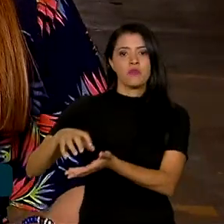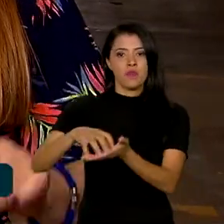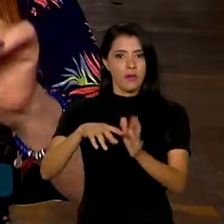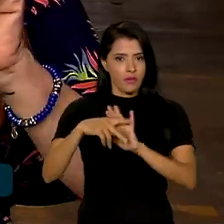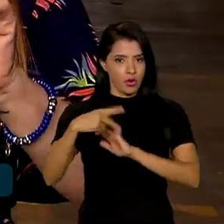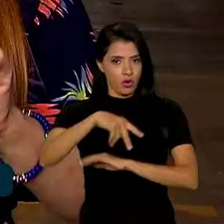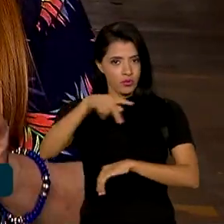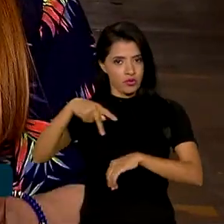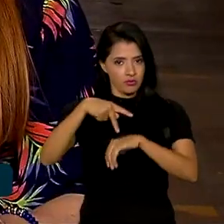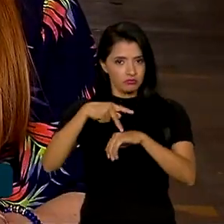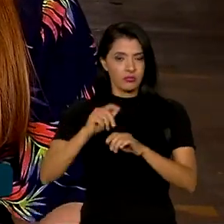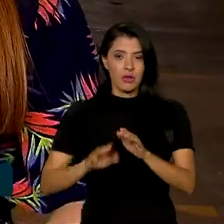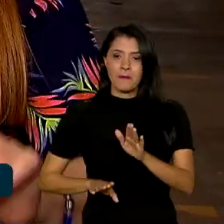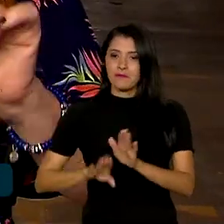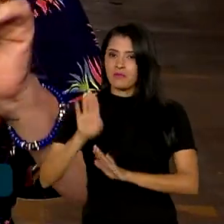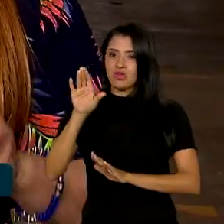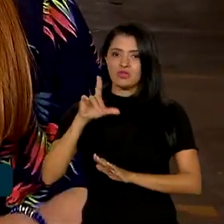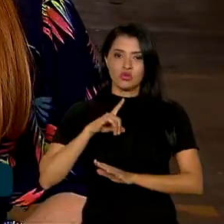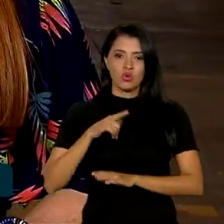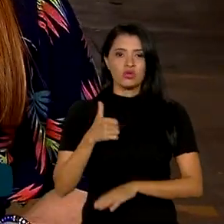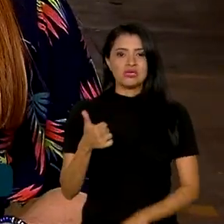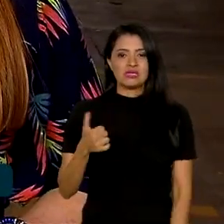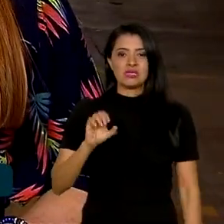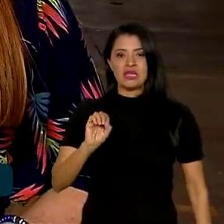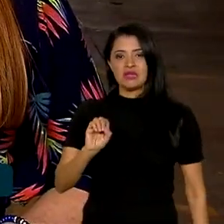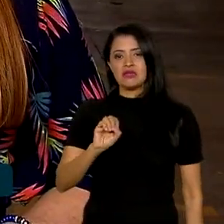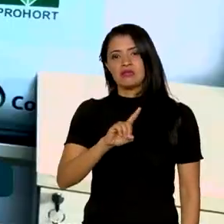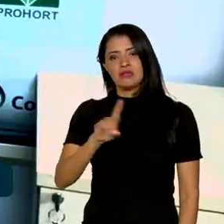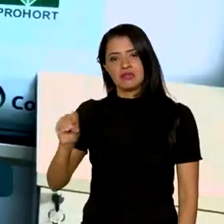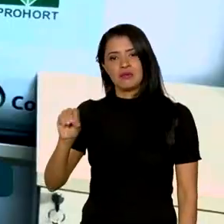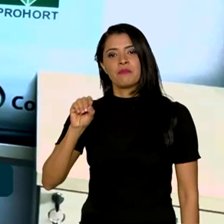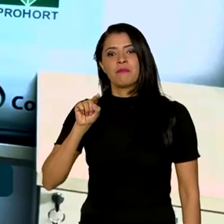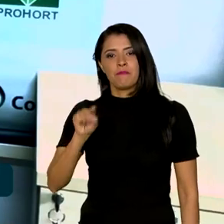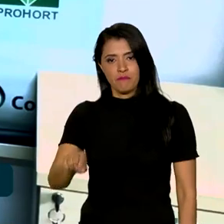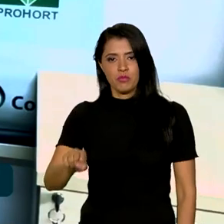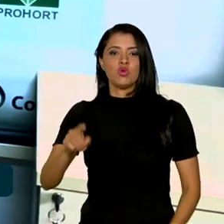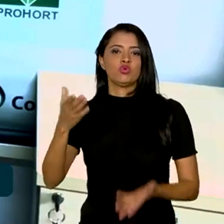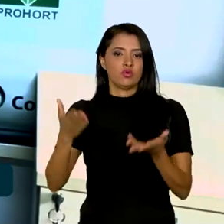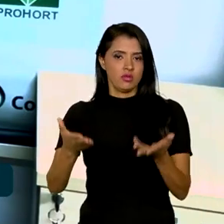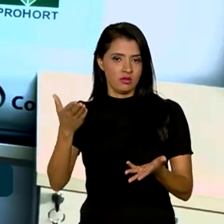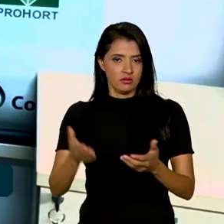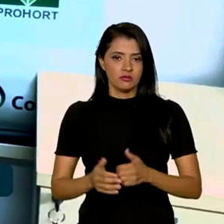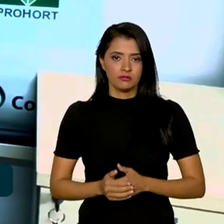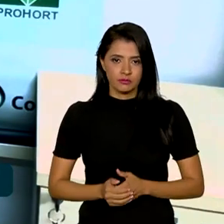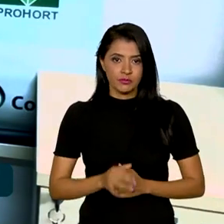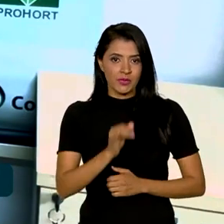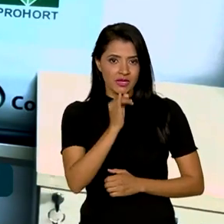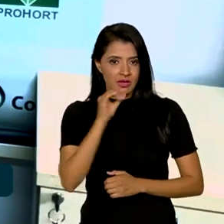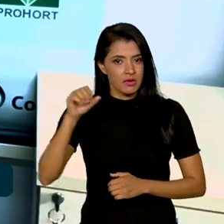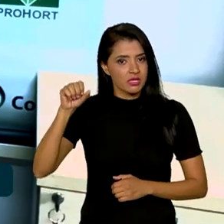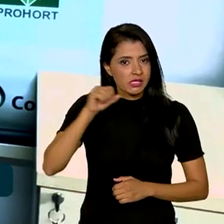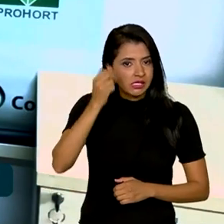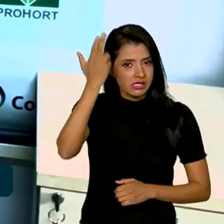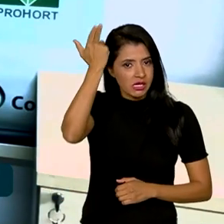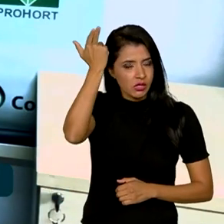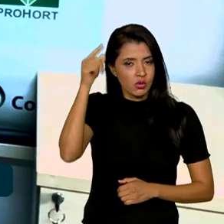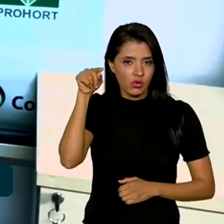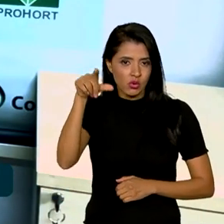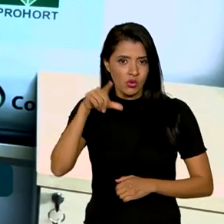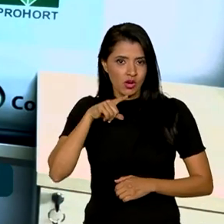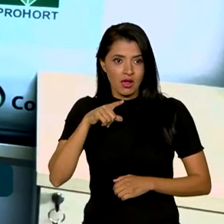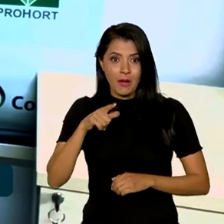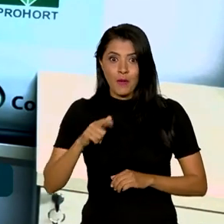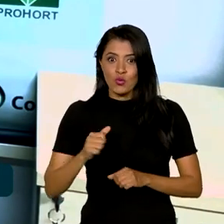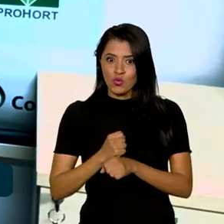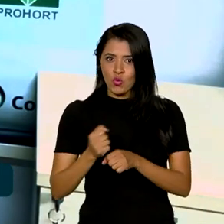país ultrapassou a marca de 100 mil toneladas. Um exemplo é a cenoura, que a gente teve a maior oferta do